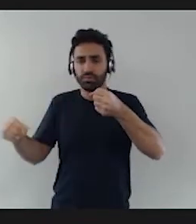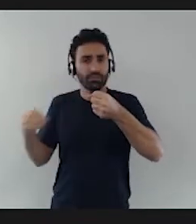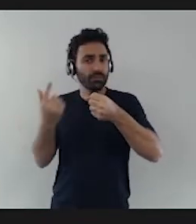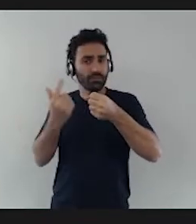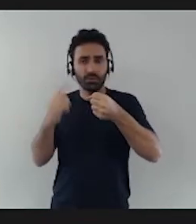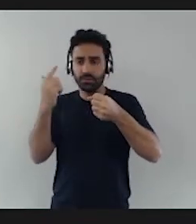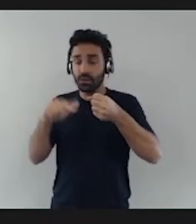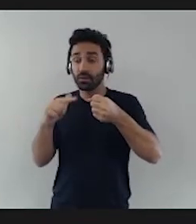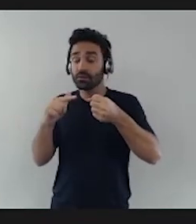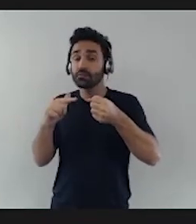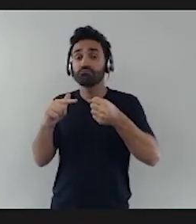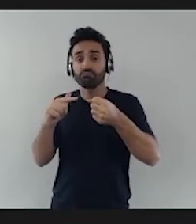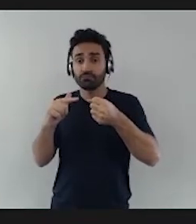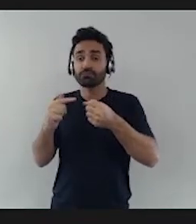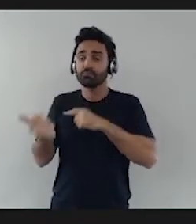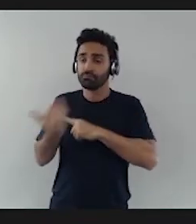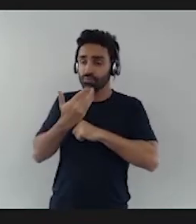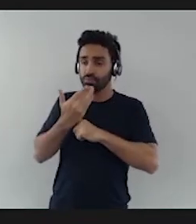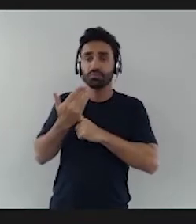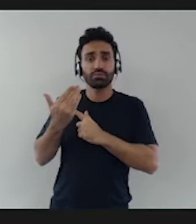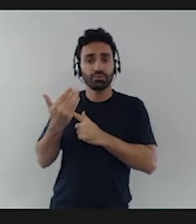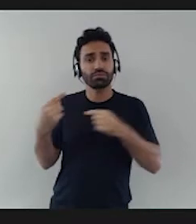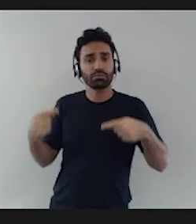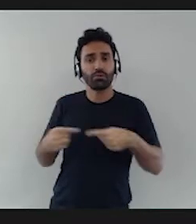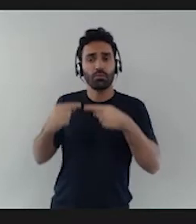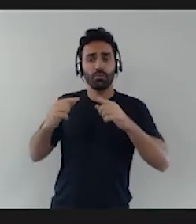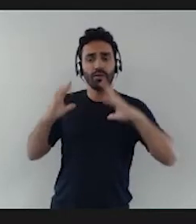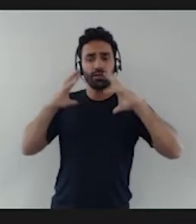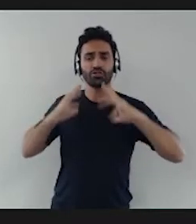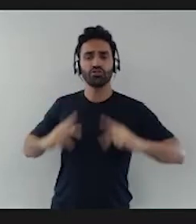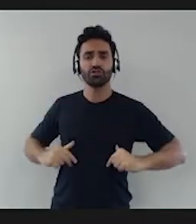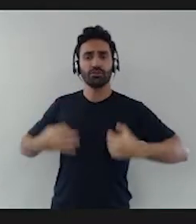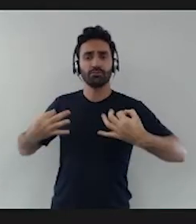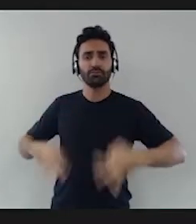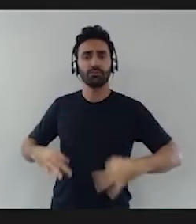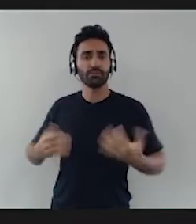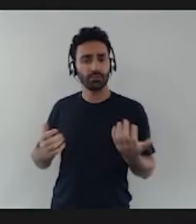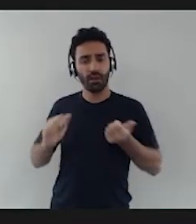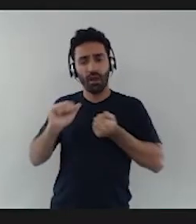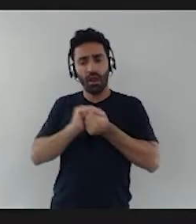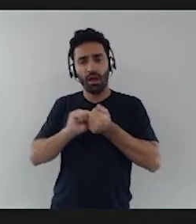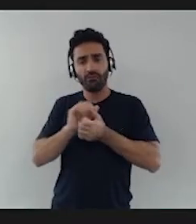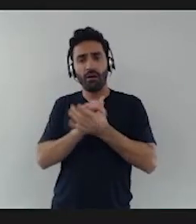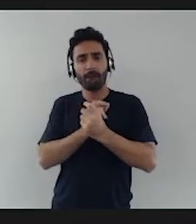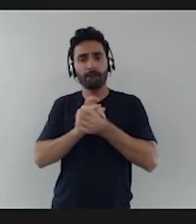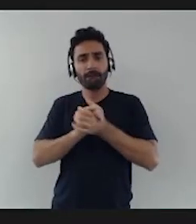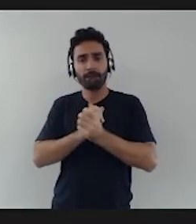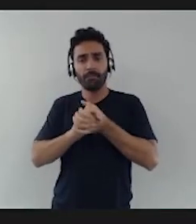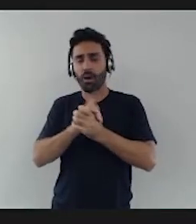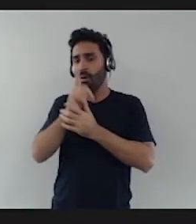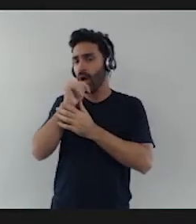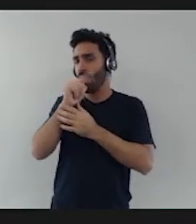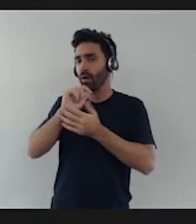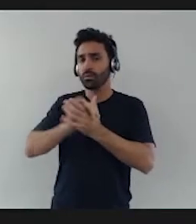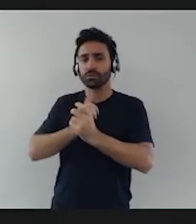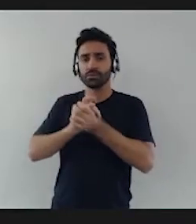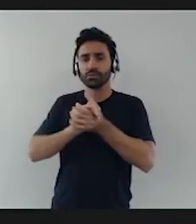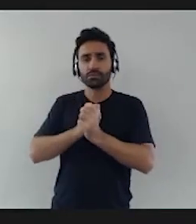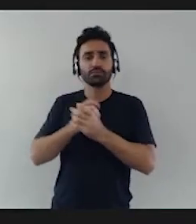manter aquelas lições de higiene que nós estamos aprendendo. Lave as mãos com água e